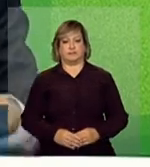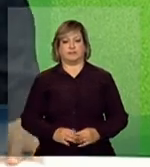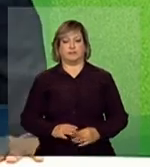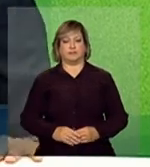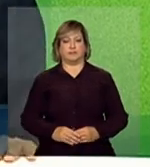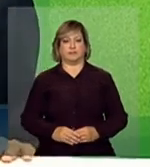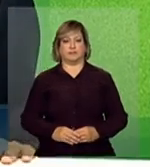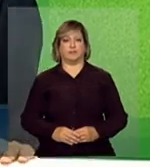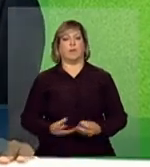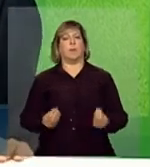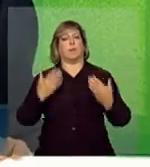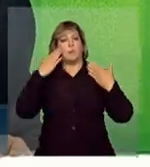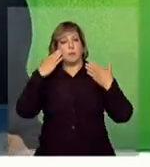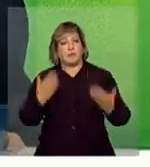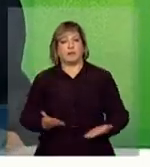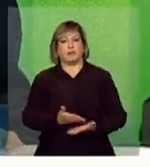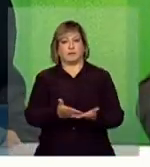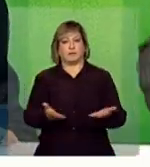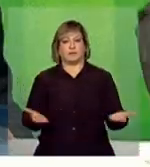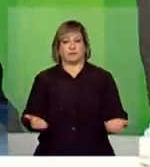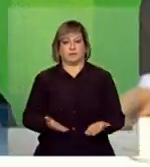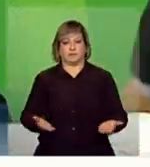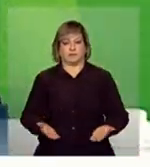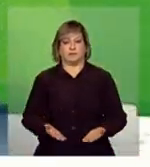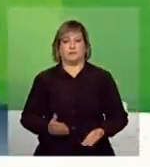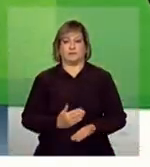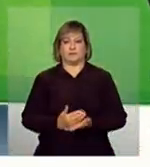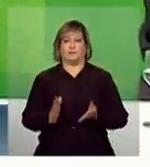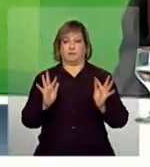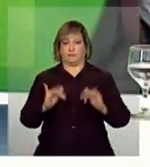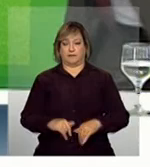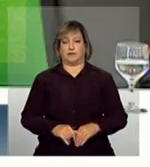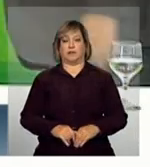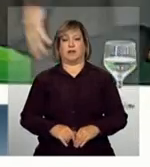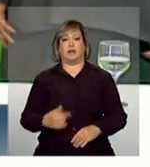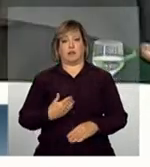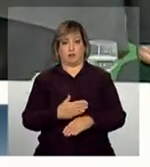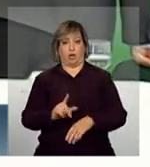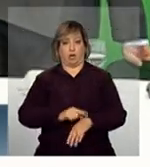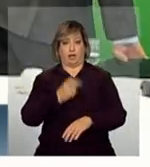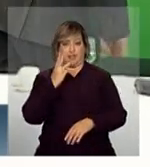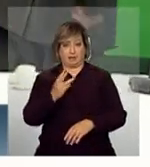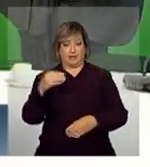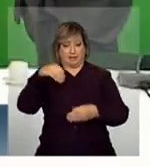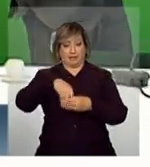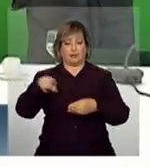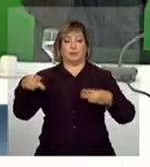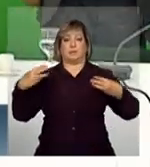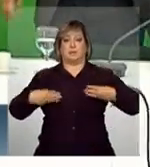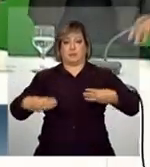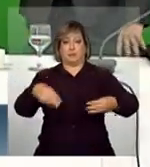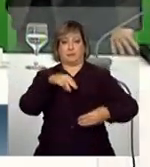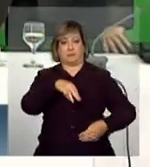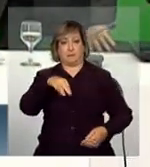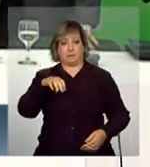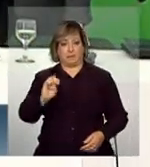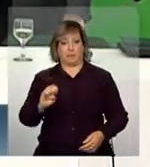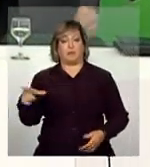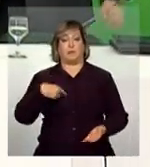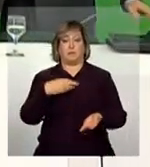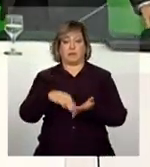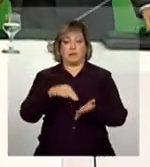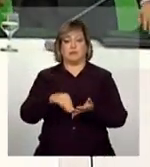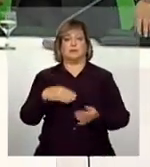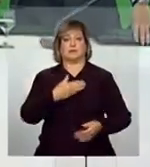atual. Muito obrigada. Okay? Obrigado, Jorge. A partir das 15 horas, no auditório do Ministério, o ministro e o secretário